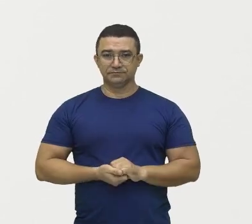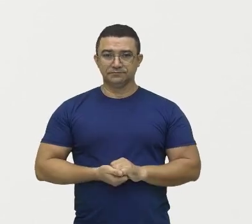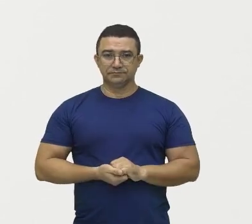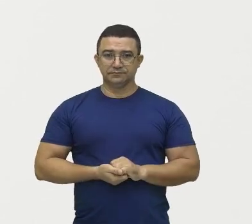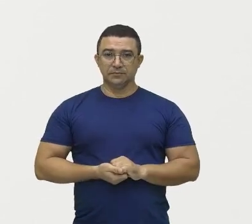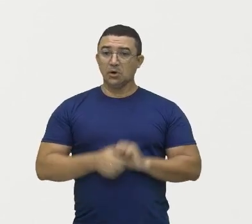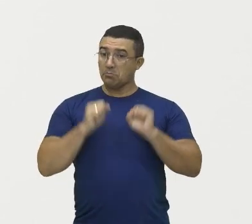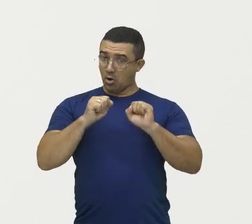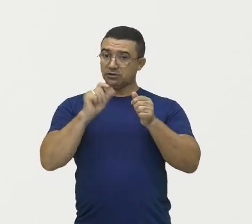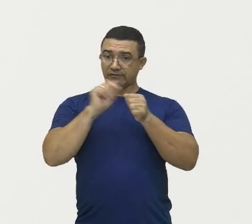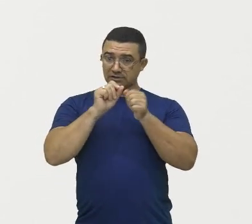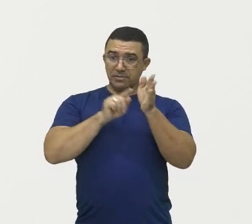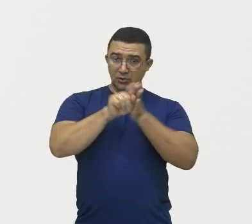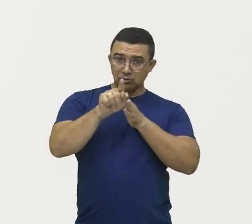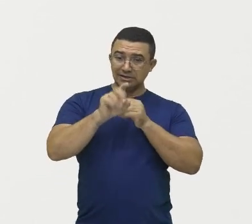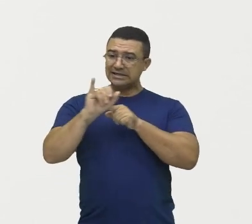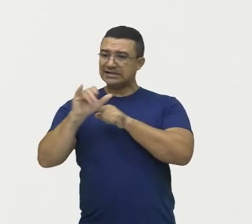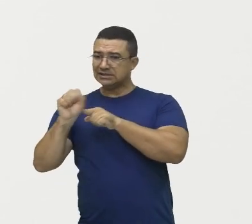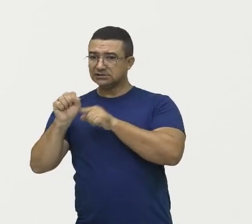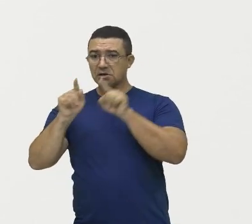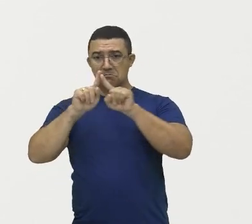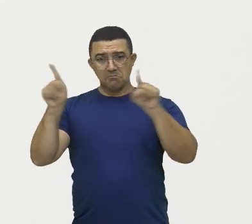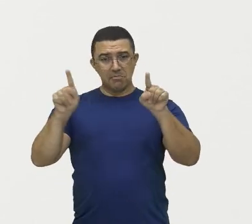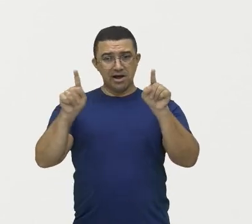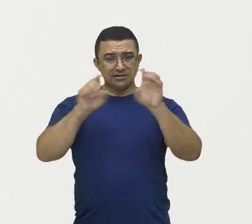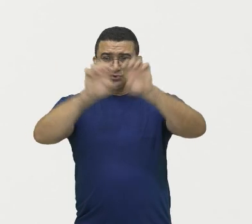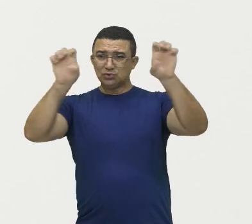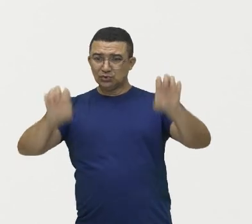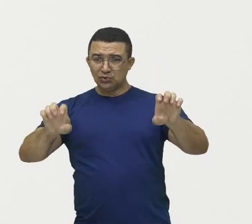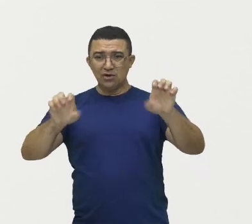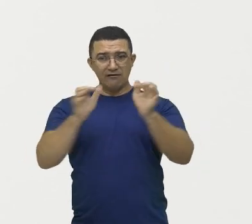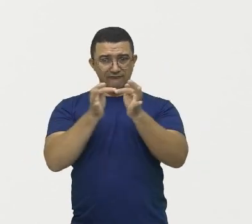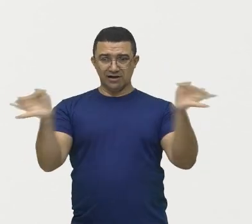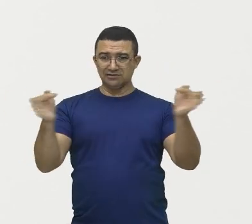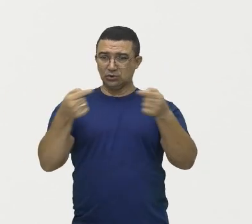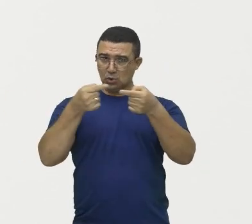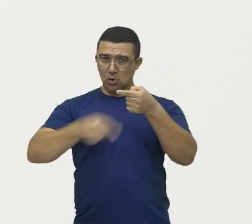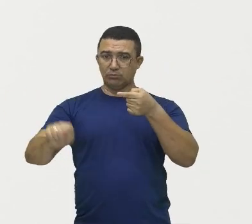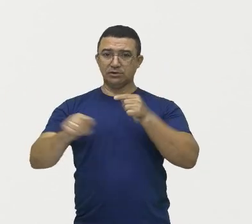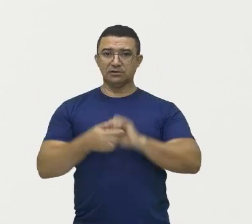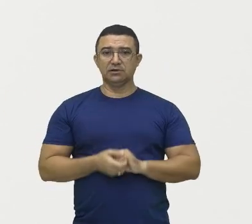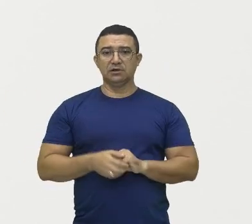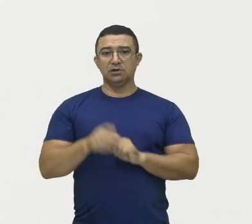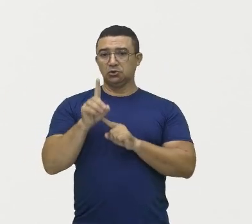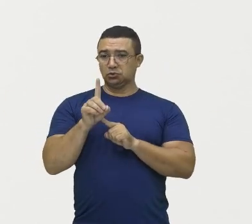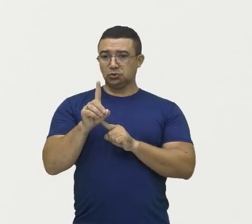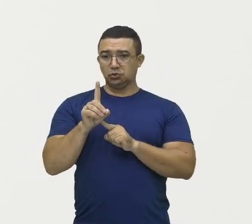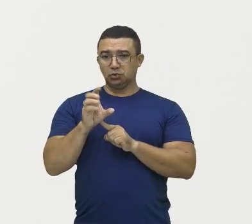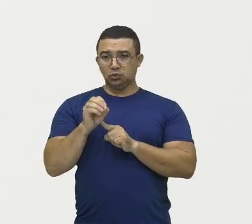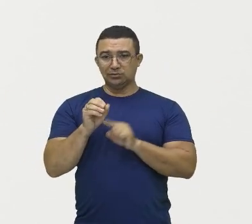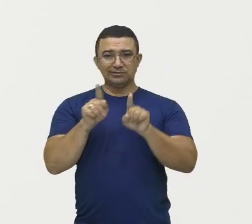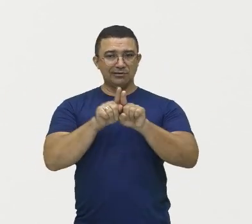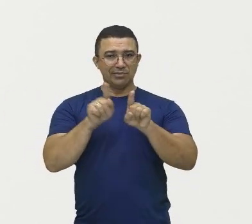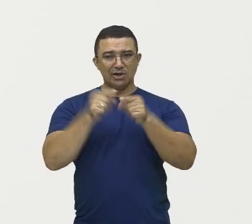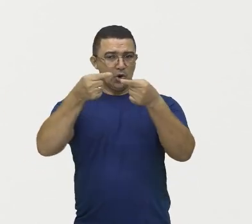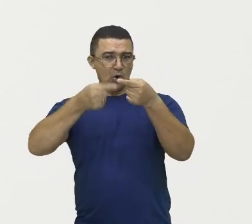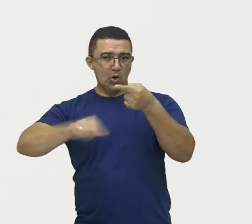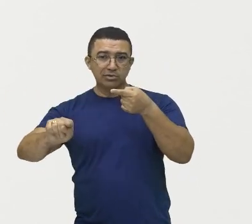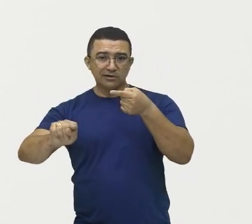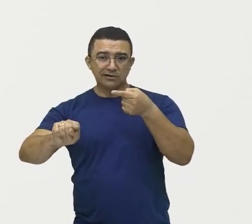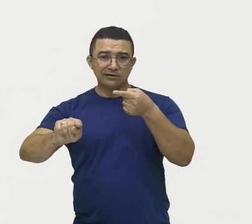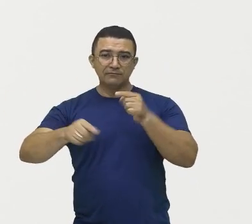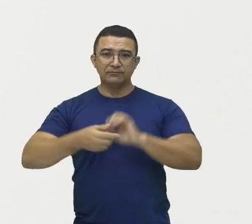pergunta, mas nesse caso, por causa do restante da frase, não cabe, tá? O do, então, não vai ser possível, porque eu tenho Bianca, que é